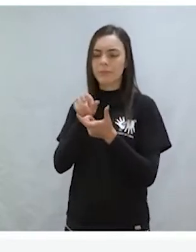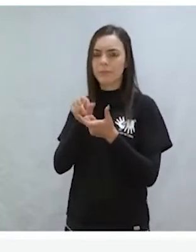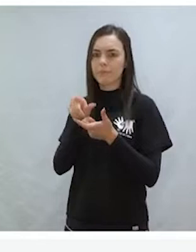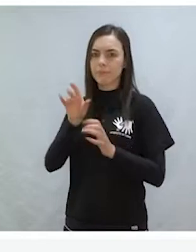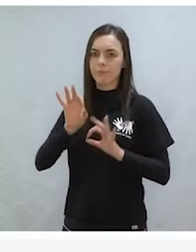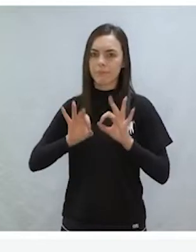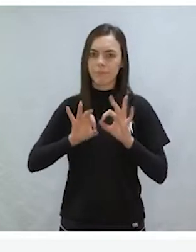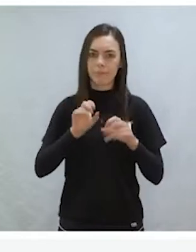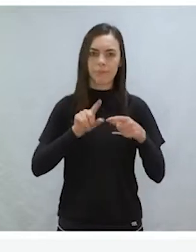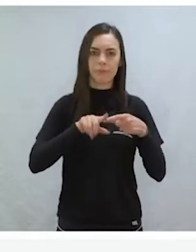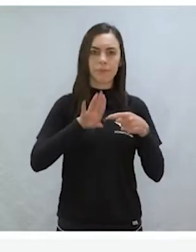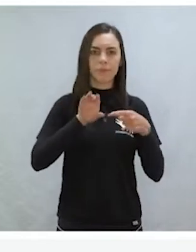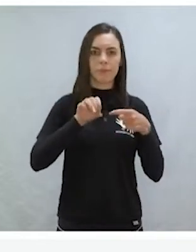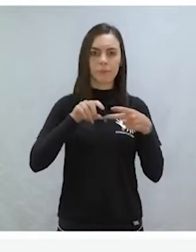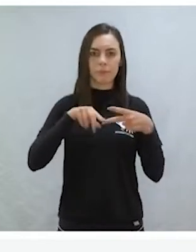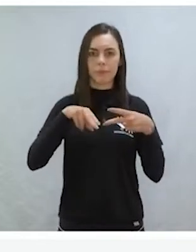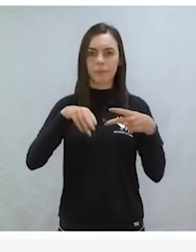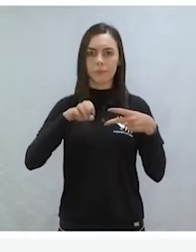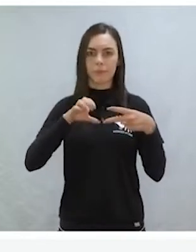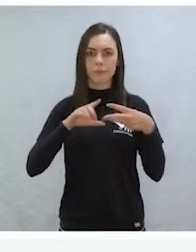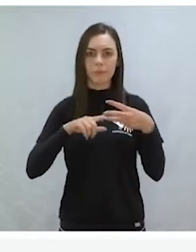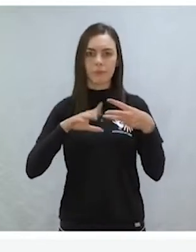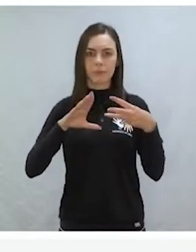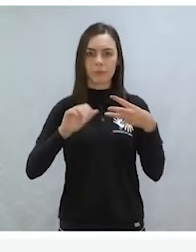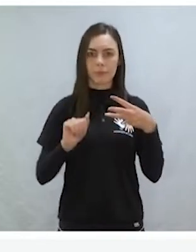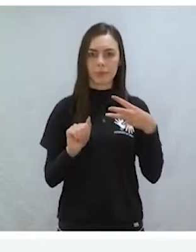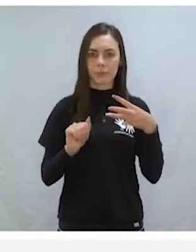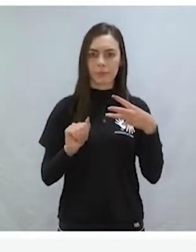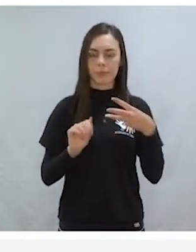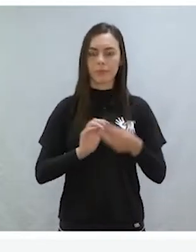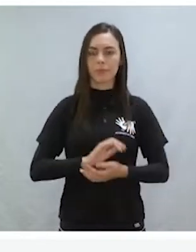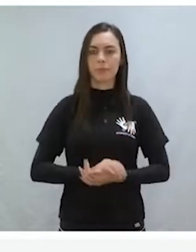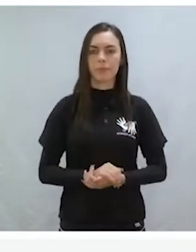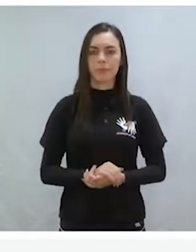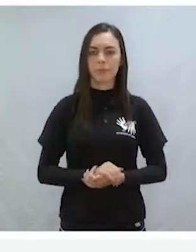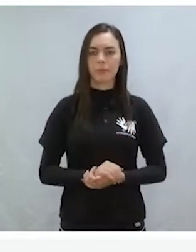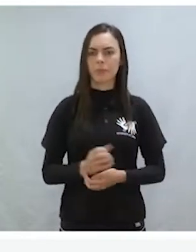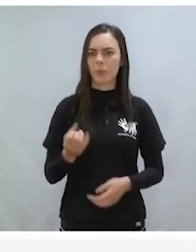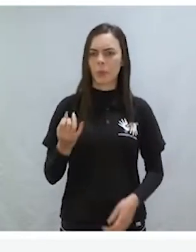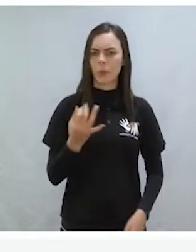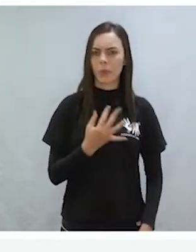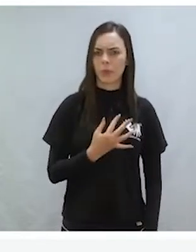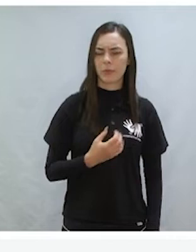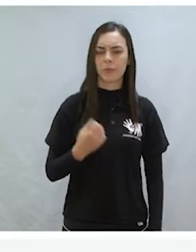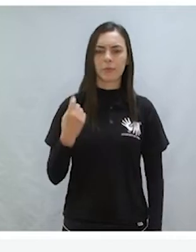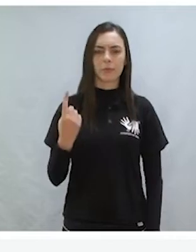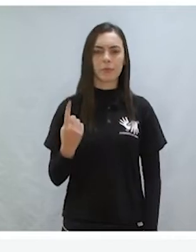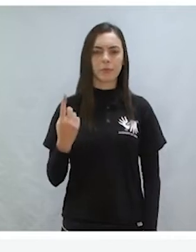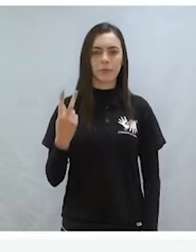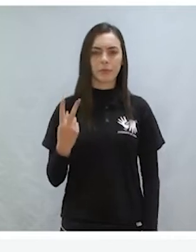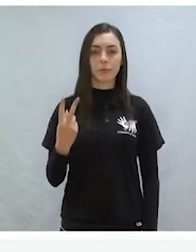separação de sílabas. Bo, né, ca. Quantas vezes?